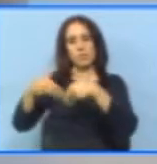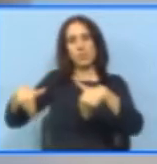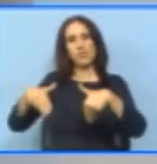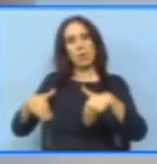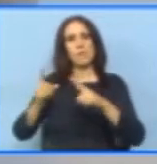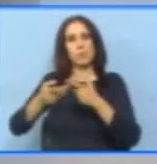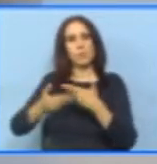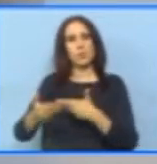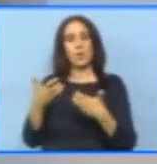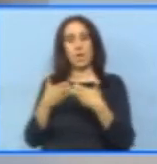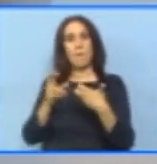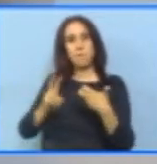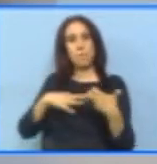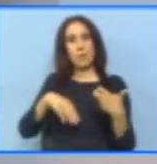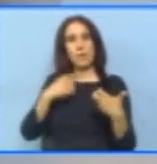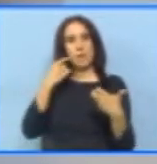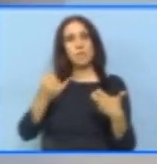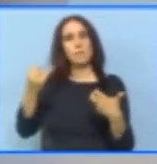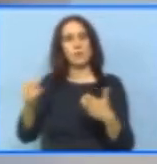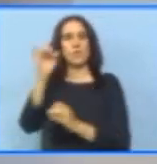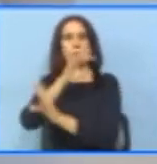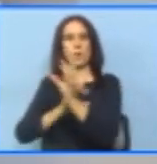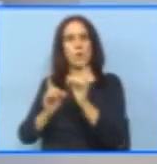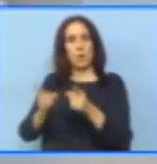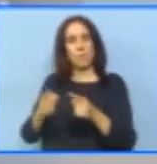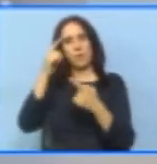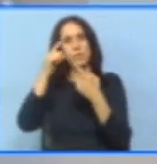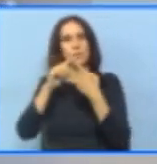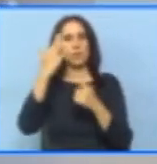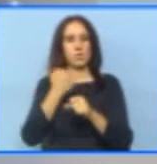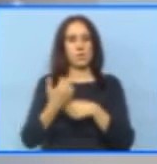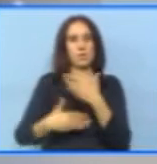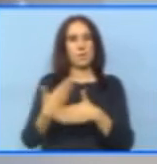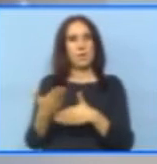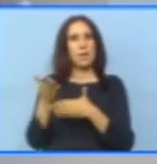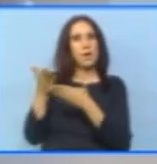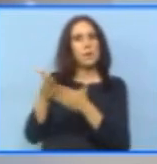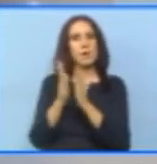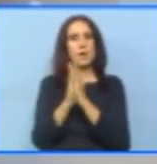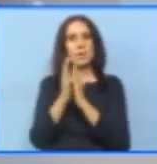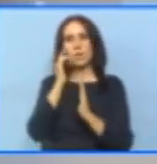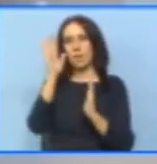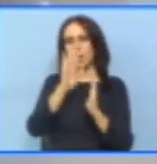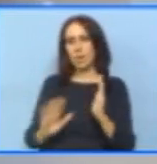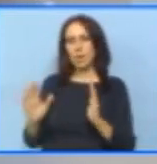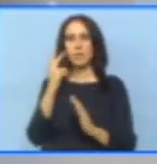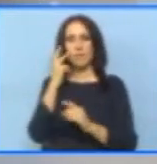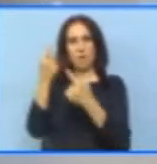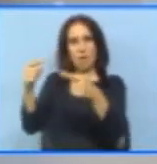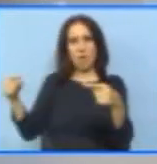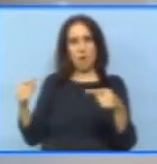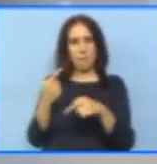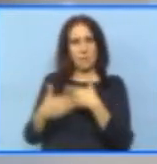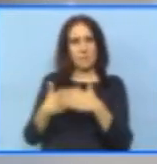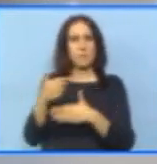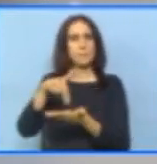depois da Segunda Guerra Mundial na Europa. E, portanto, foi este o objetivo inicial do nosso trabalho, de ajudar a que esta Igreja de Leste se mantivesse viva, se